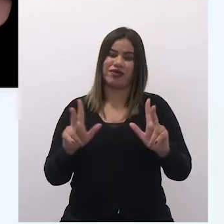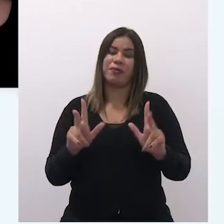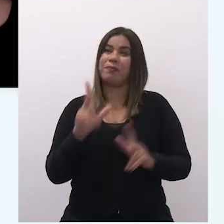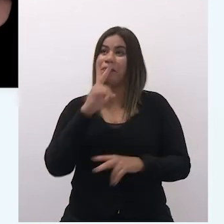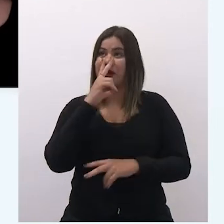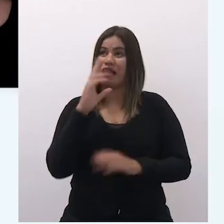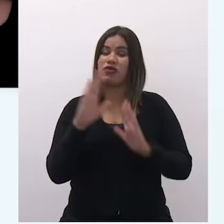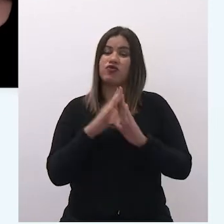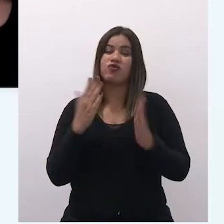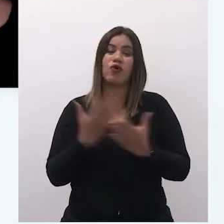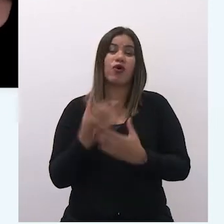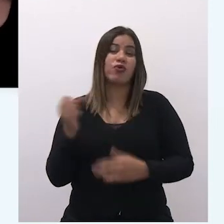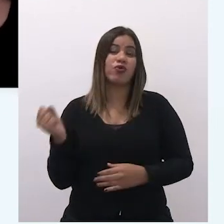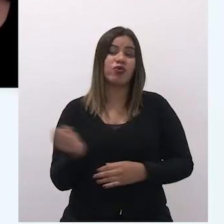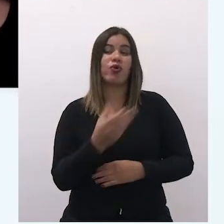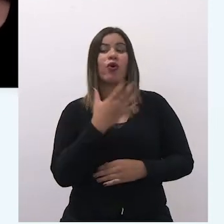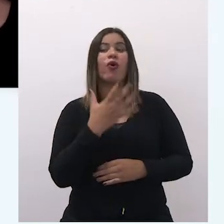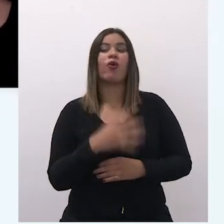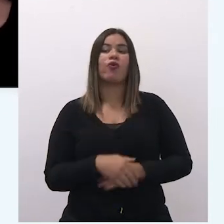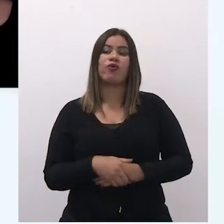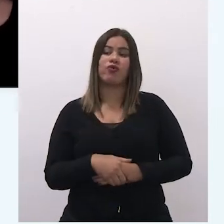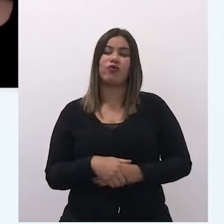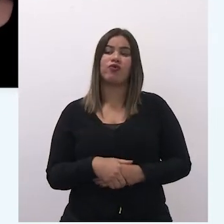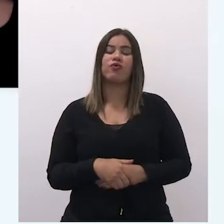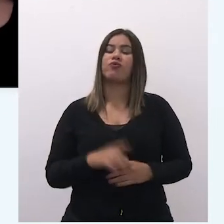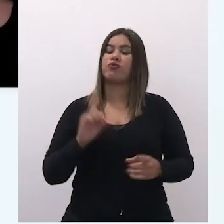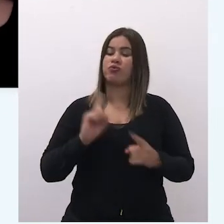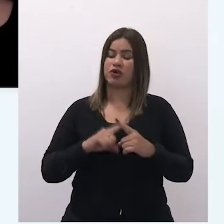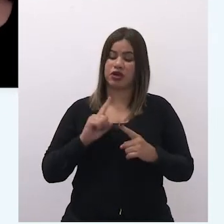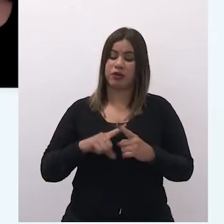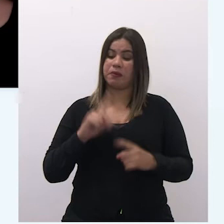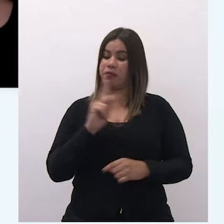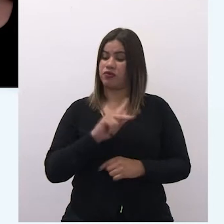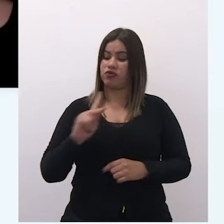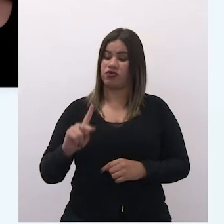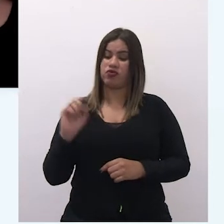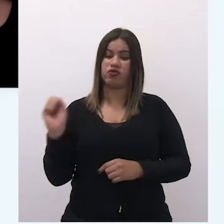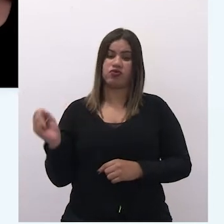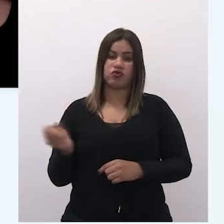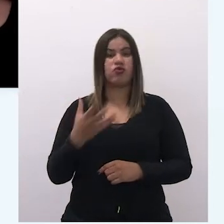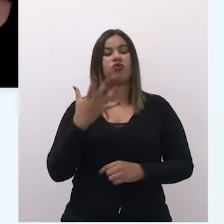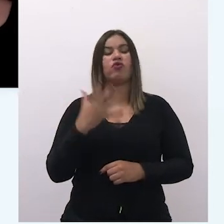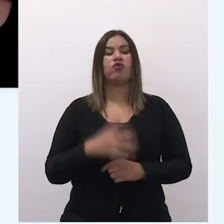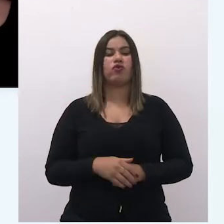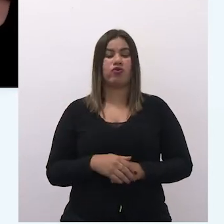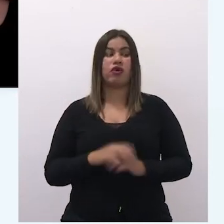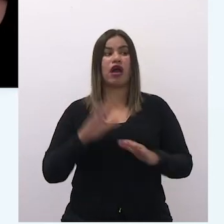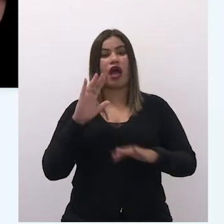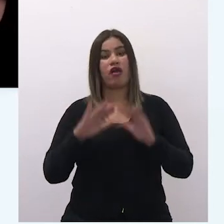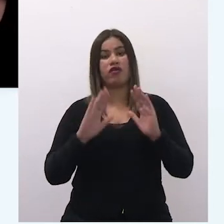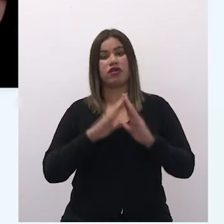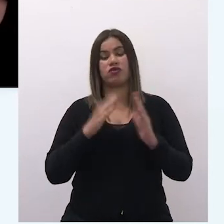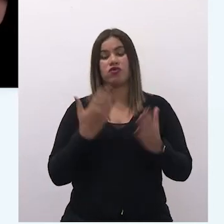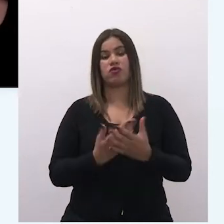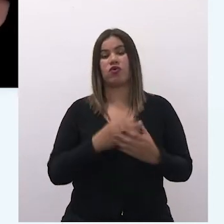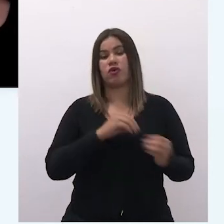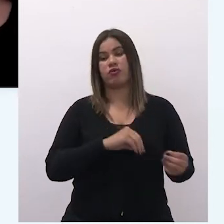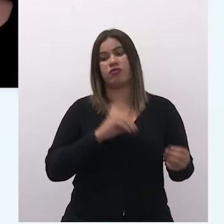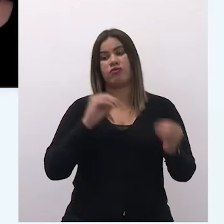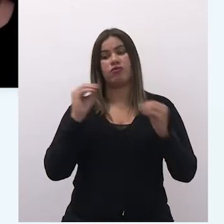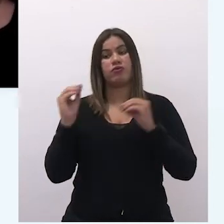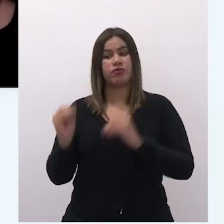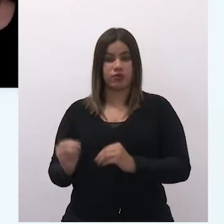né? Porque novos professores, muitas vezes mudam mesmo de escola, muda o ambiente físico